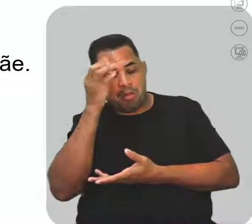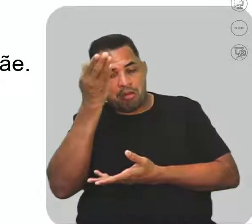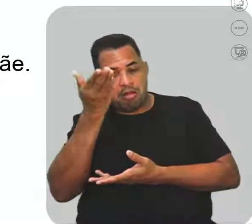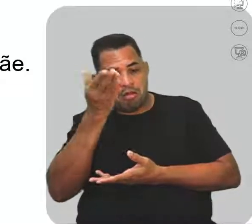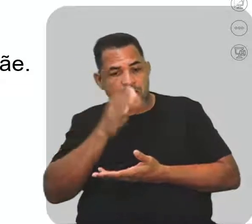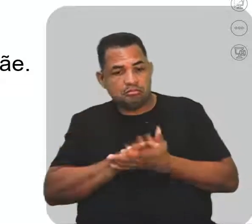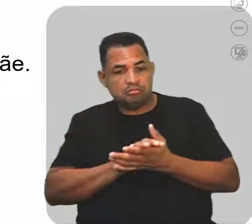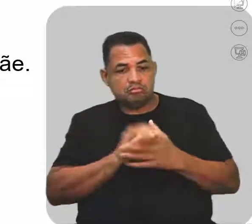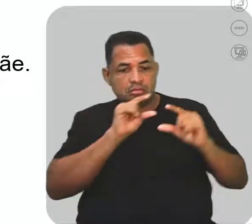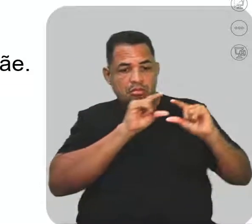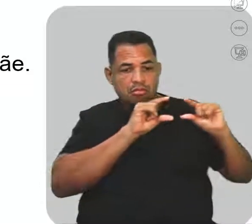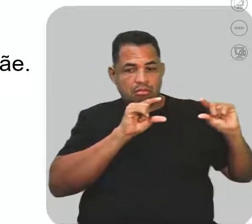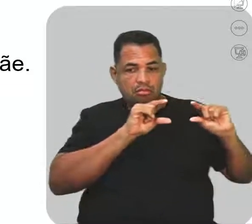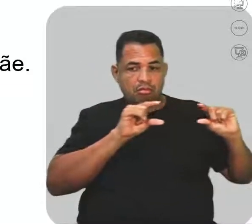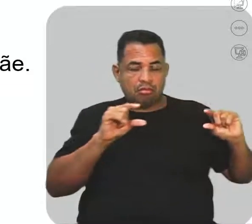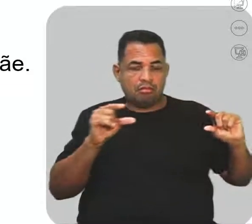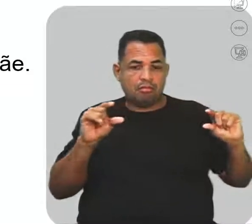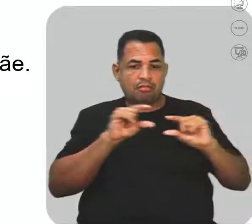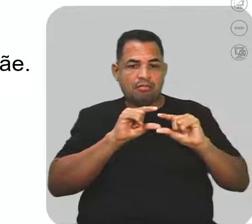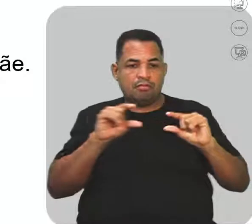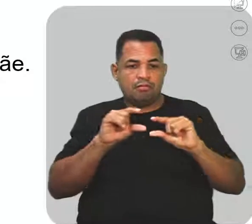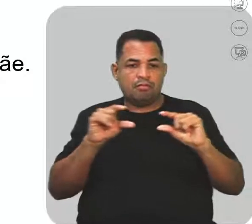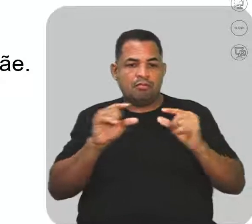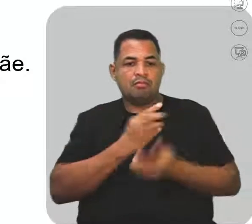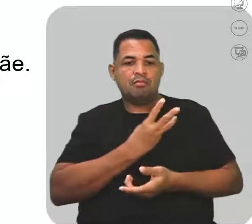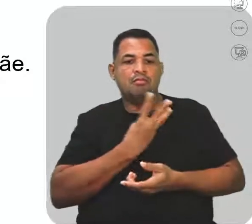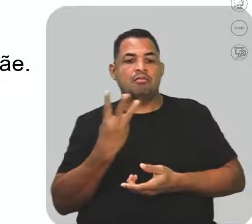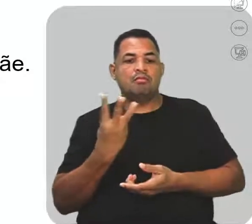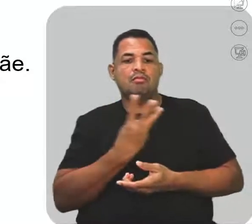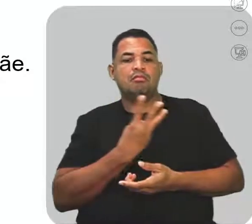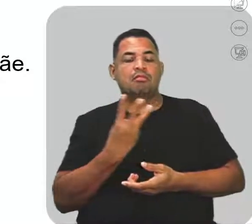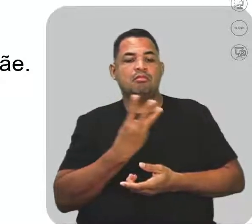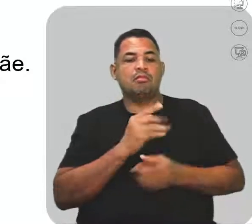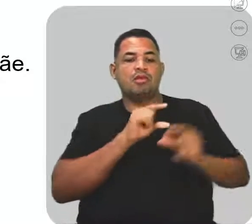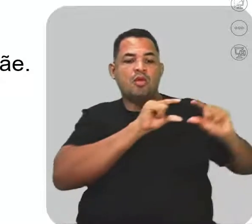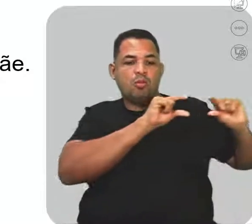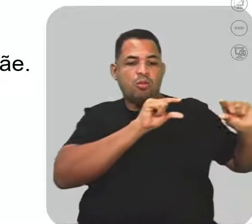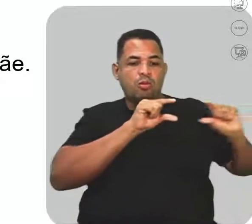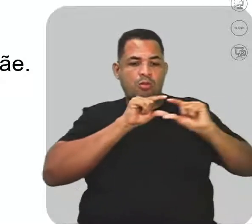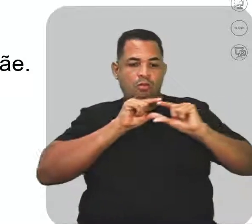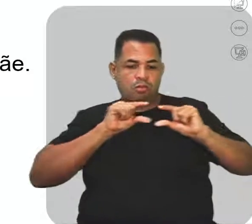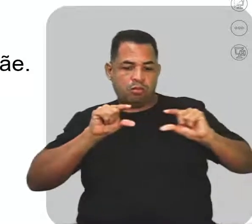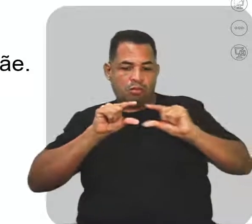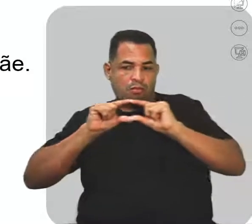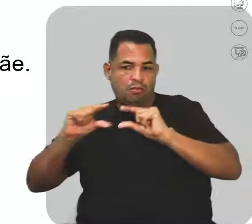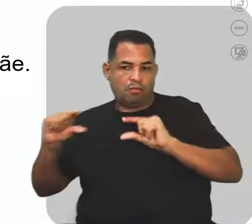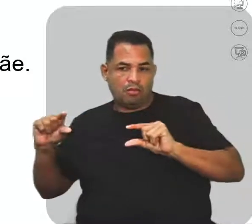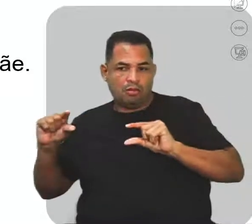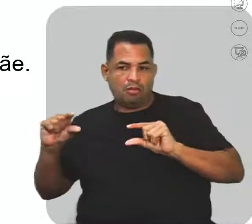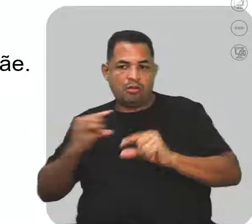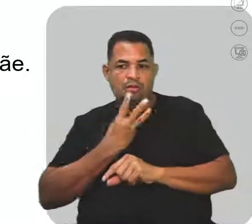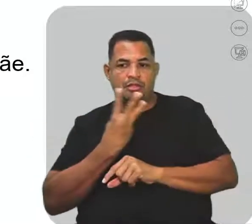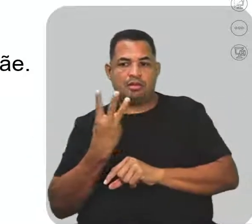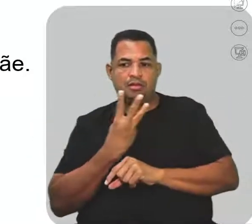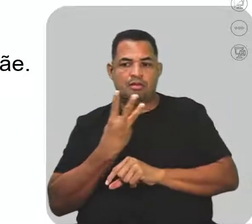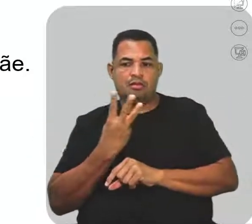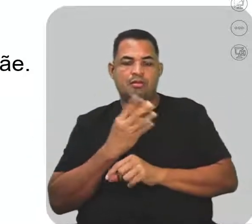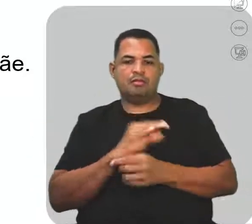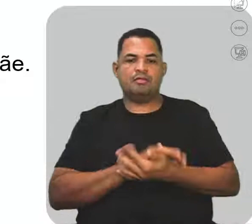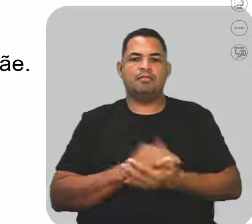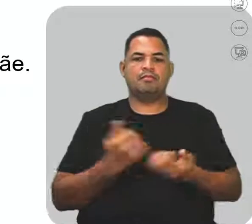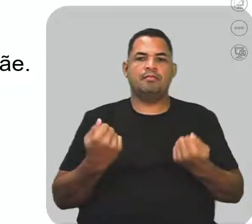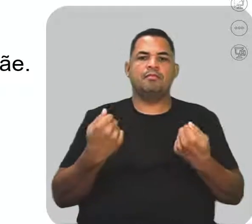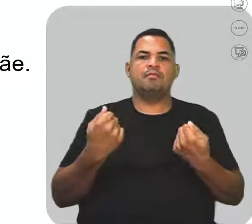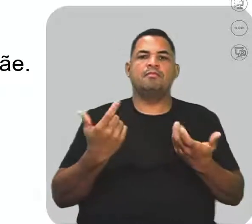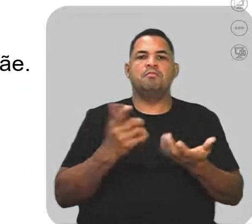esse período, ele foi construído com 3 orações. Tá? Lembrando que o período composto, ele pode